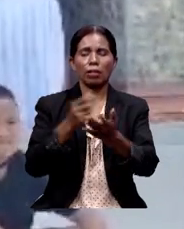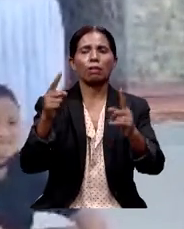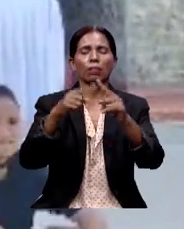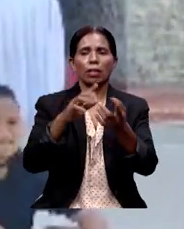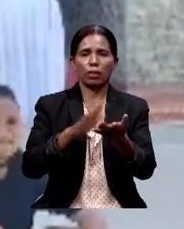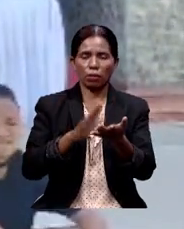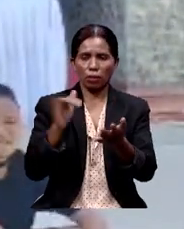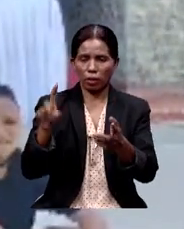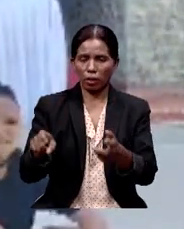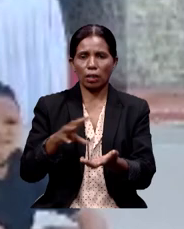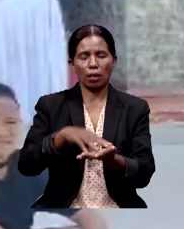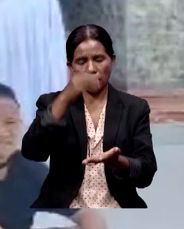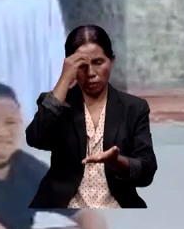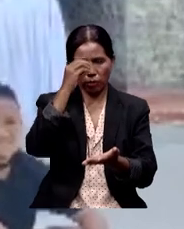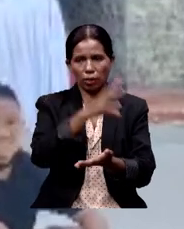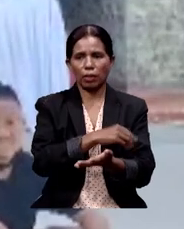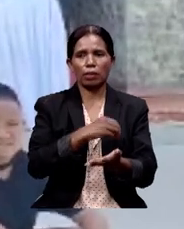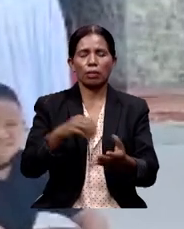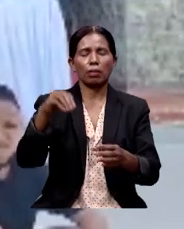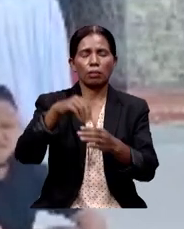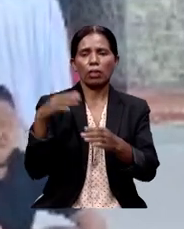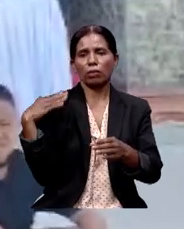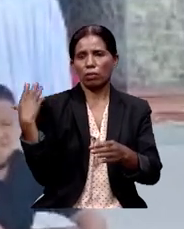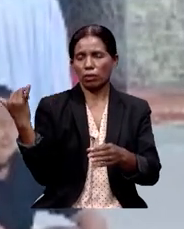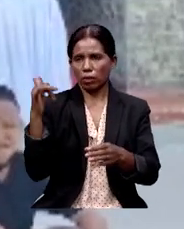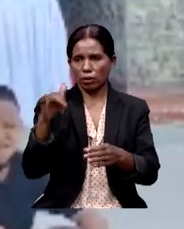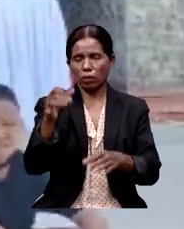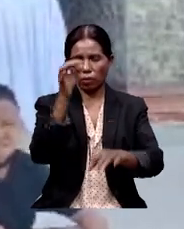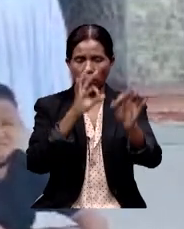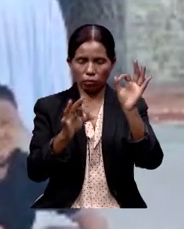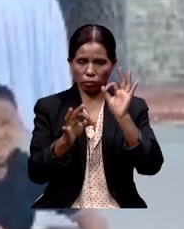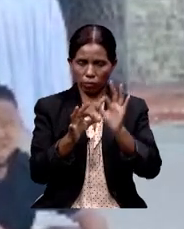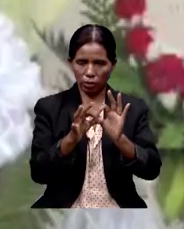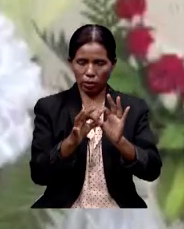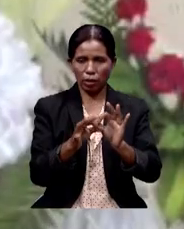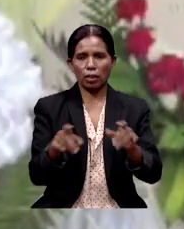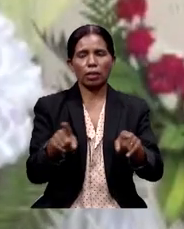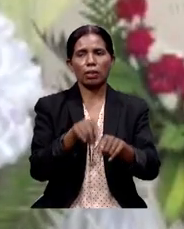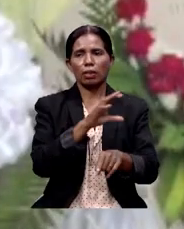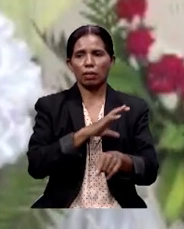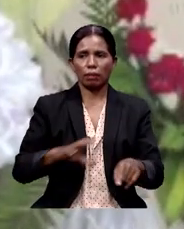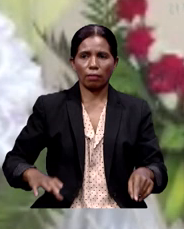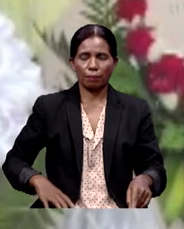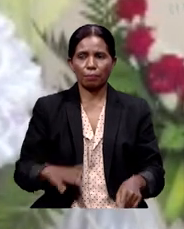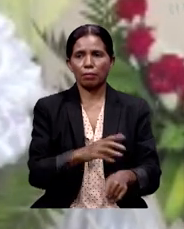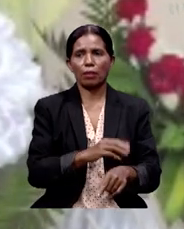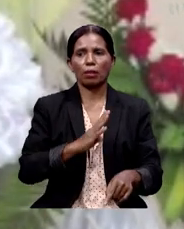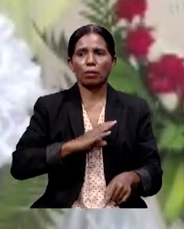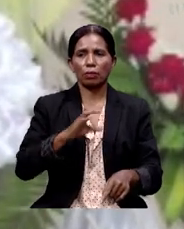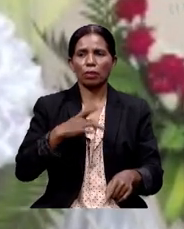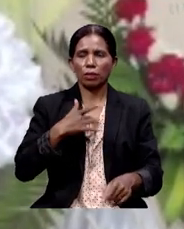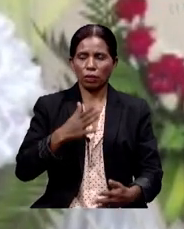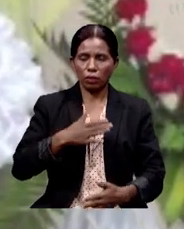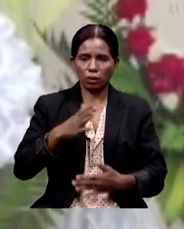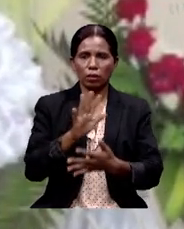tem que aprender, e liliu, cura moço, jovens nem larang fiar sarani. Sarani do Seje Baukau senti contenti